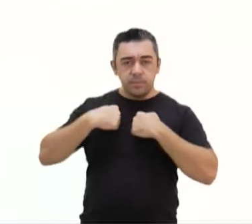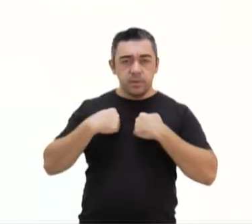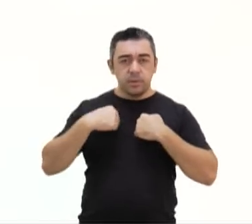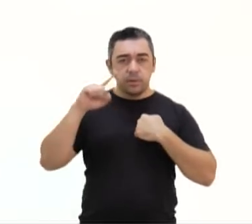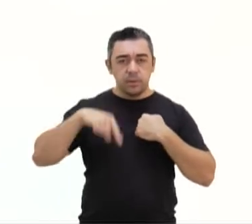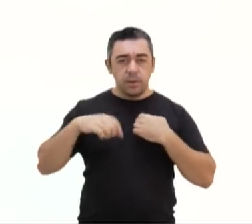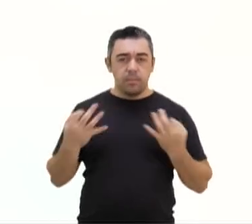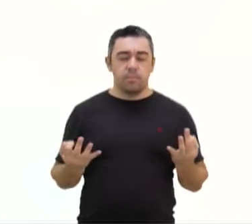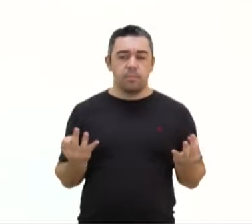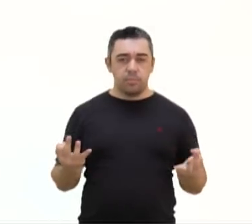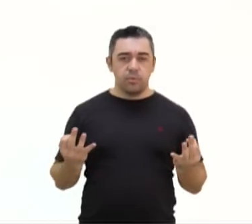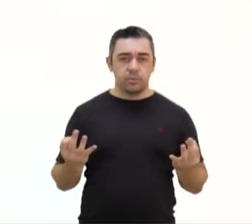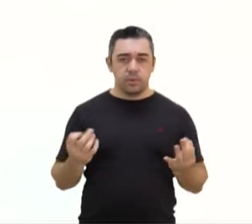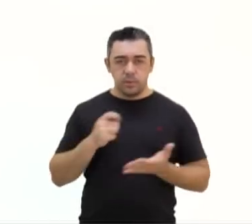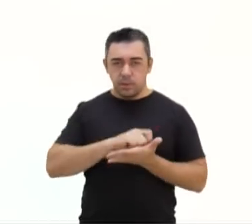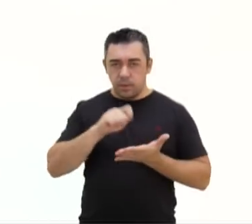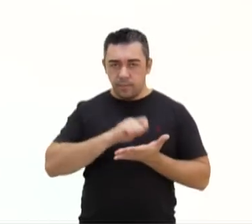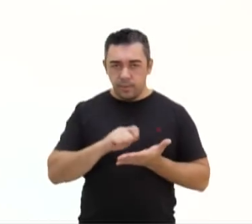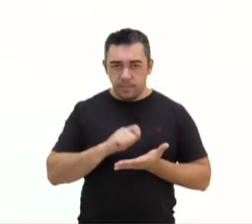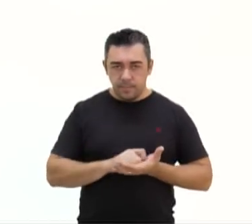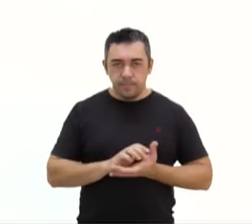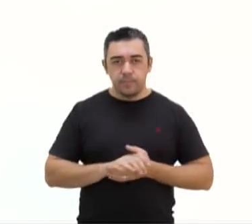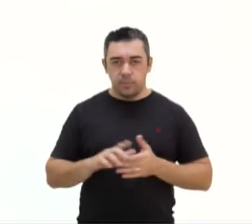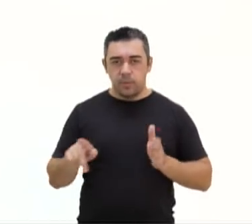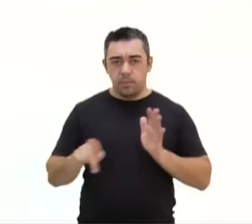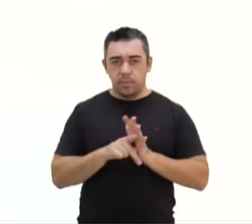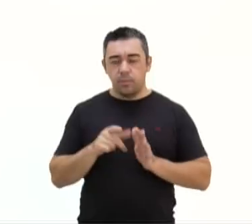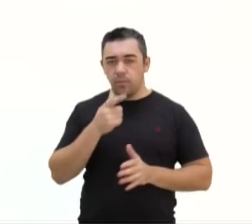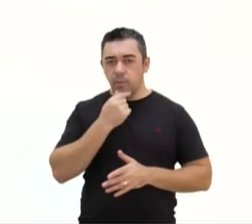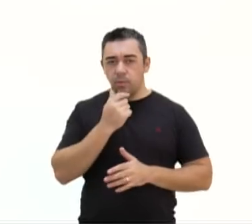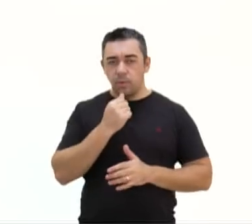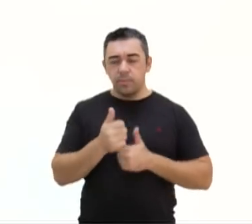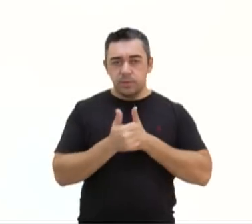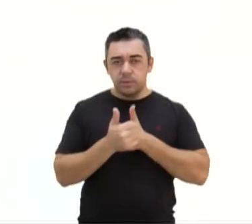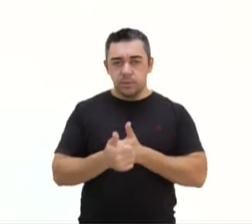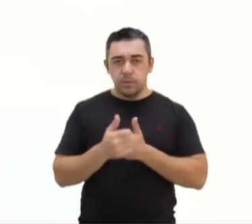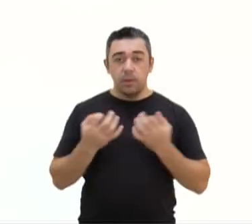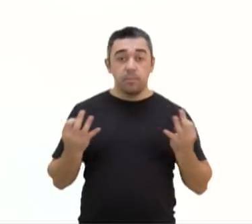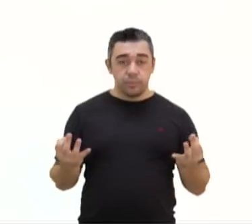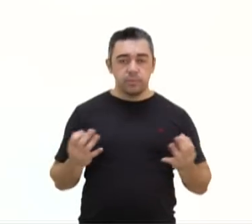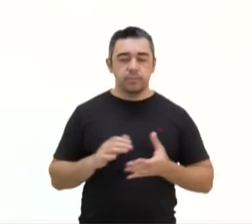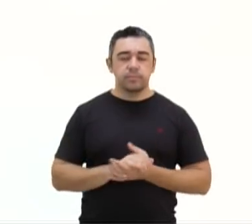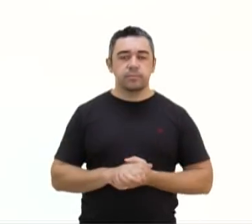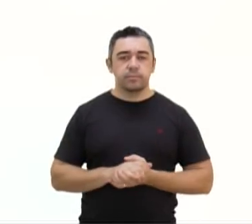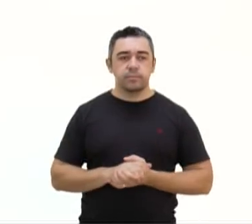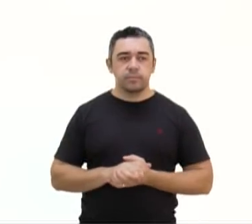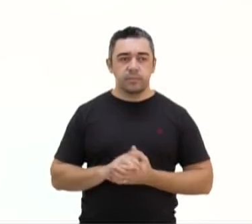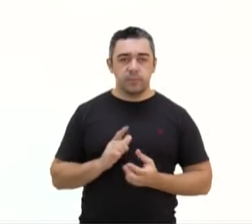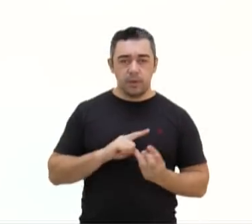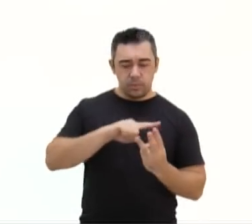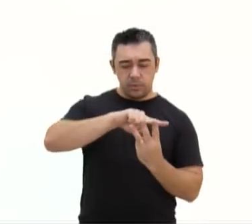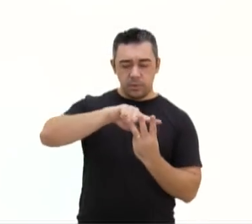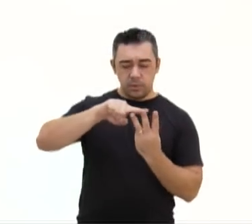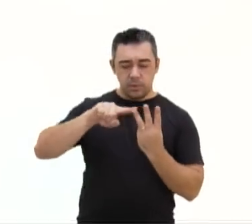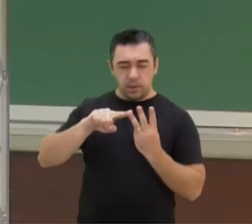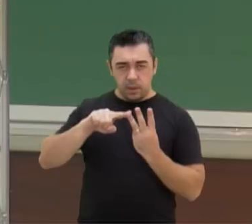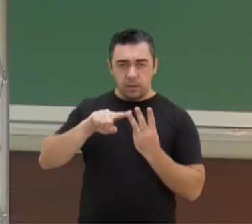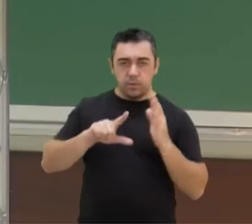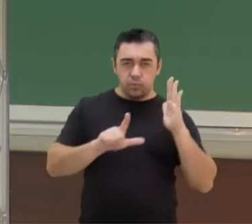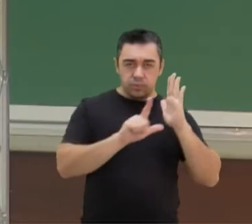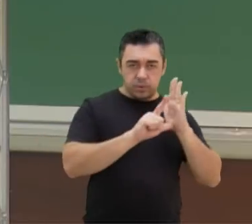no Udana Vaga, que são os textos escritos pelos discípulos de Buda. Então temos aqui 3 religiões,